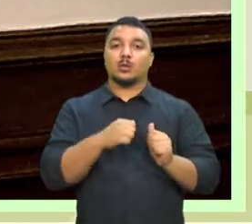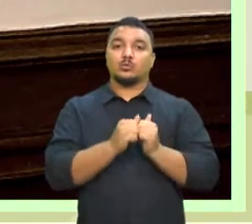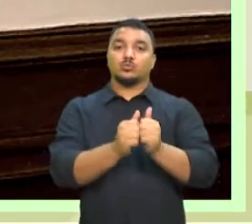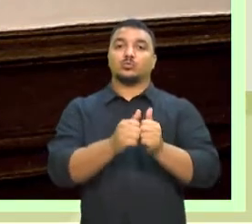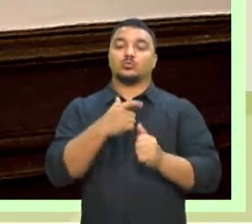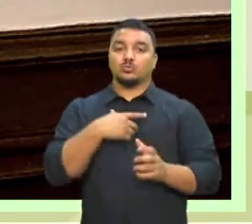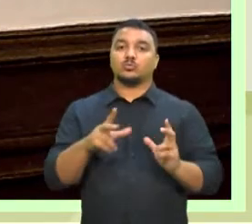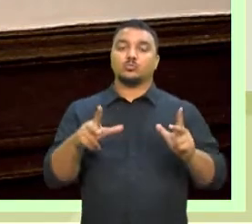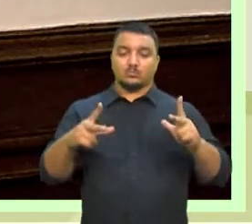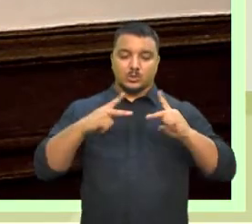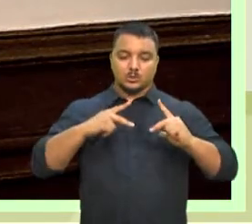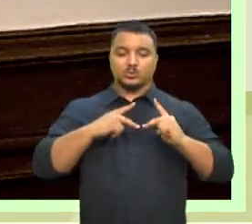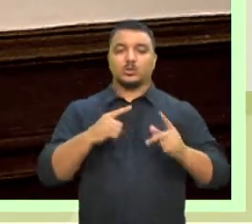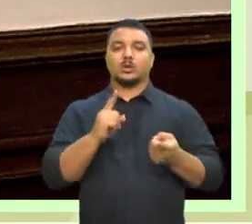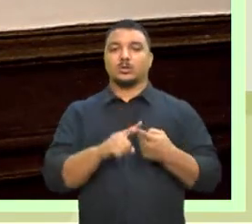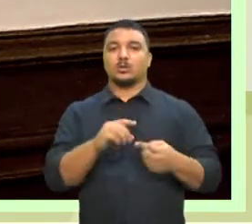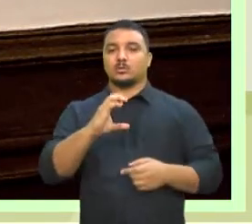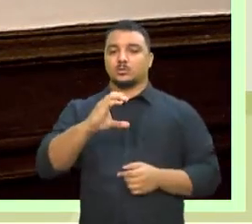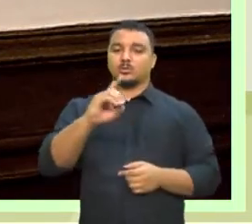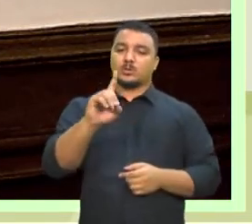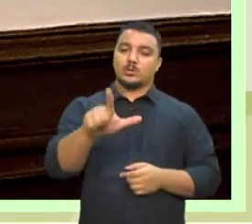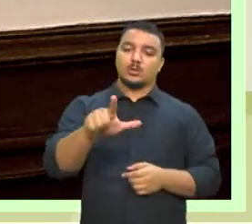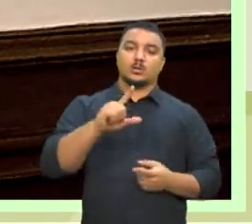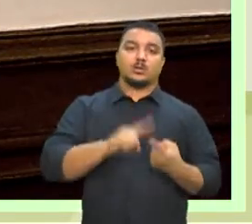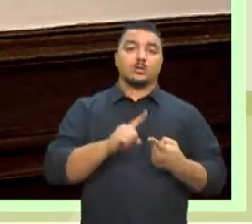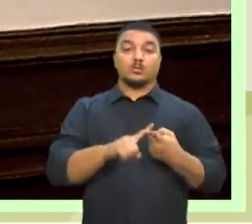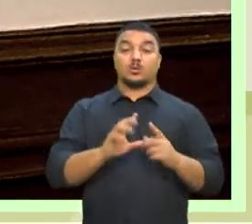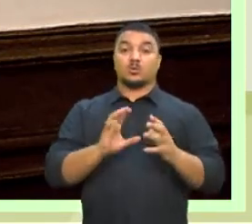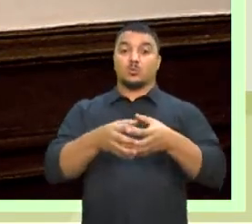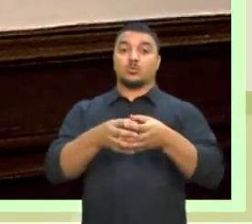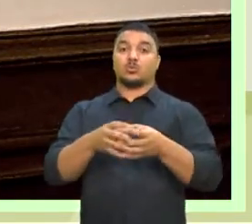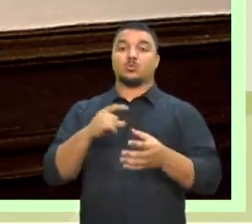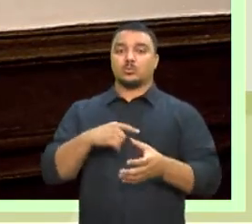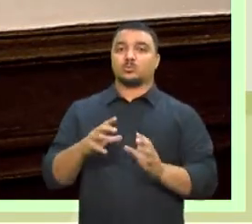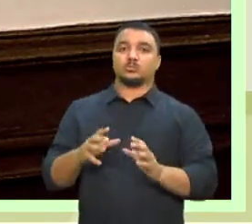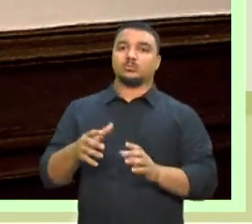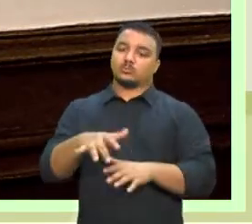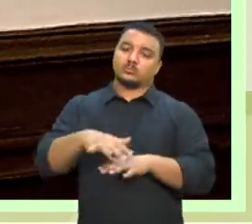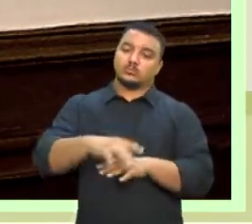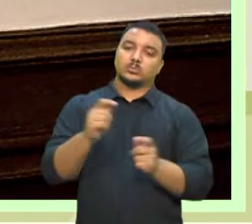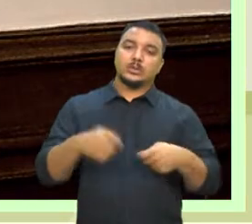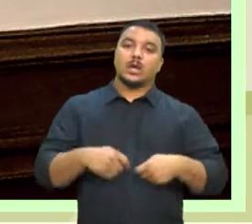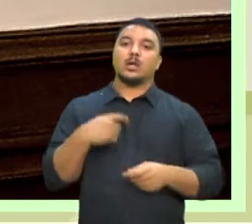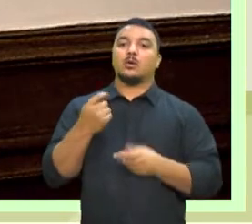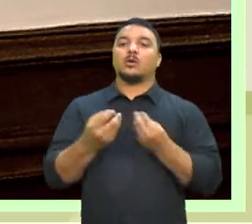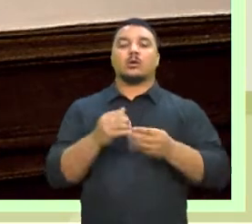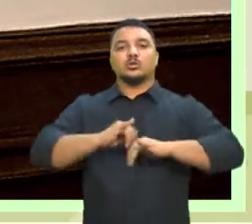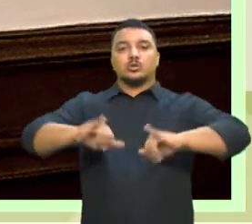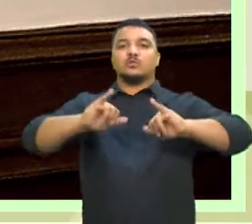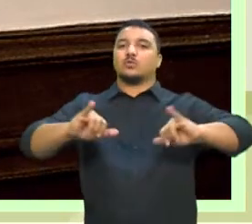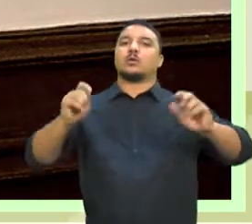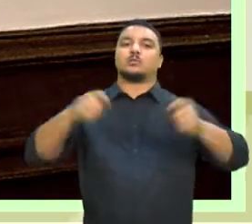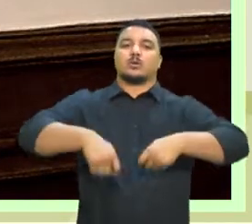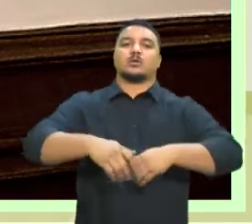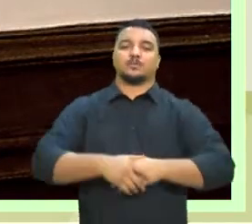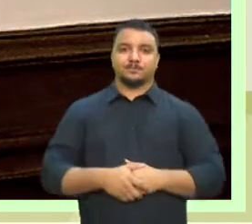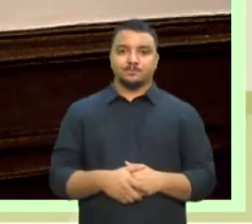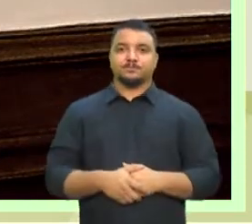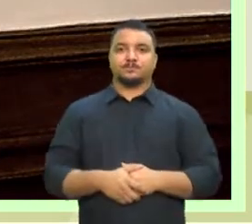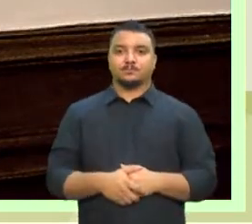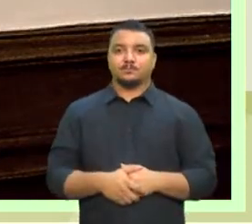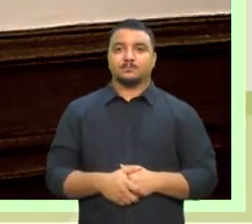iniciativa privada, à CDL, a organizações de classe, para que isso seja amplamente divulgado